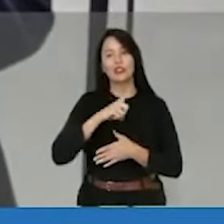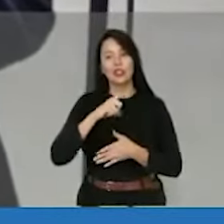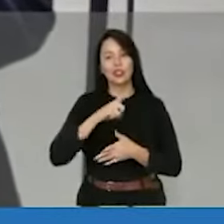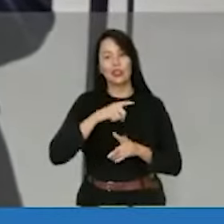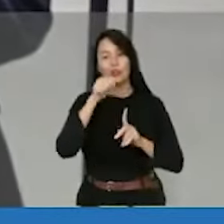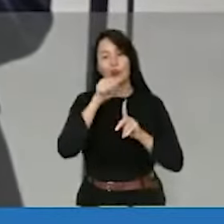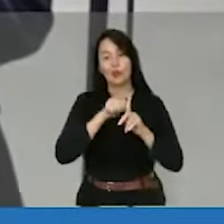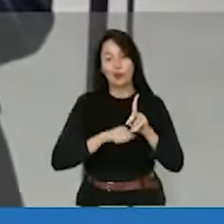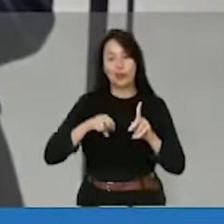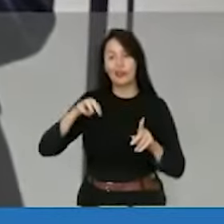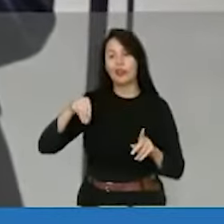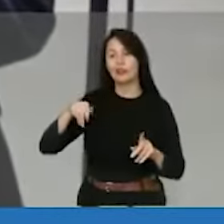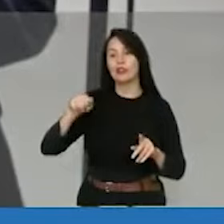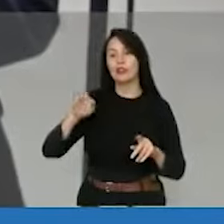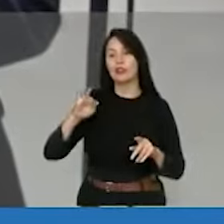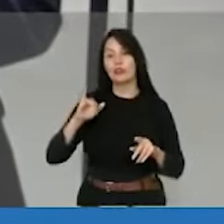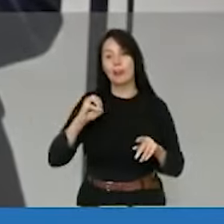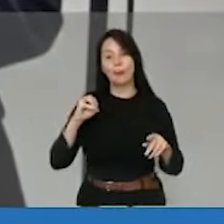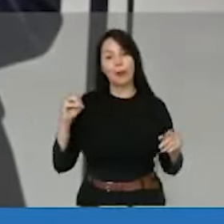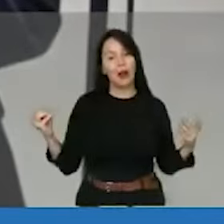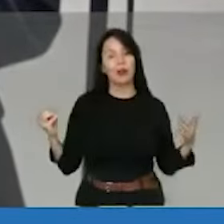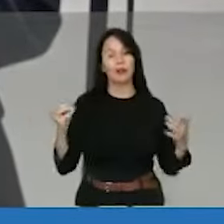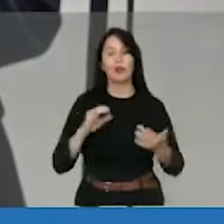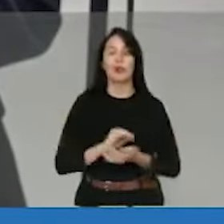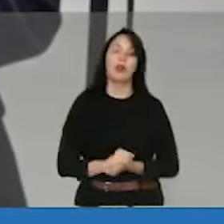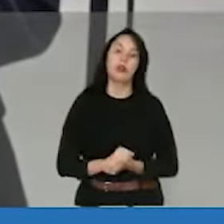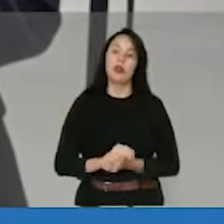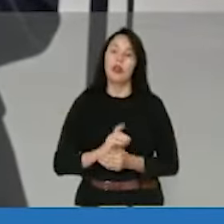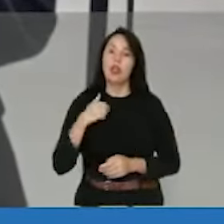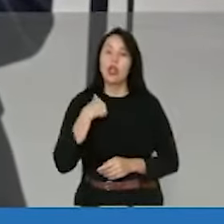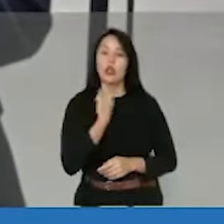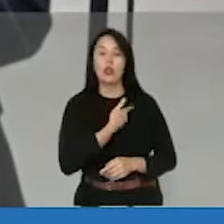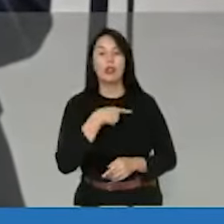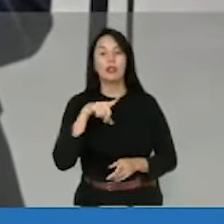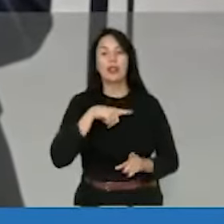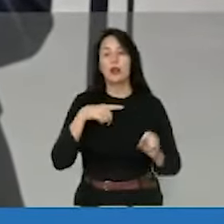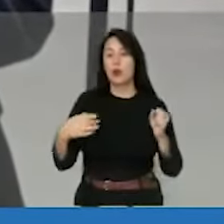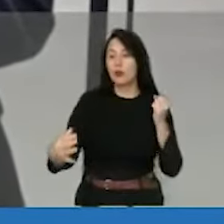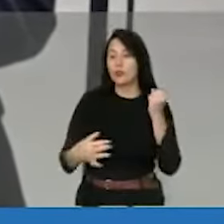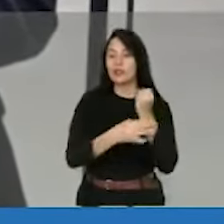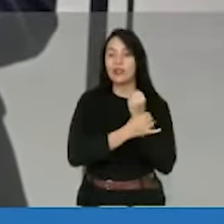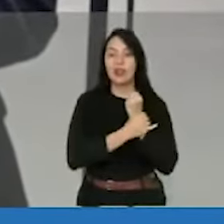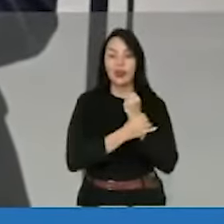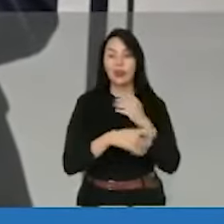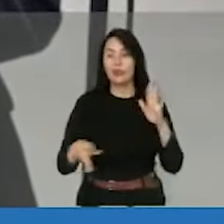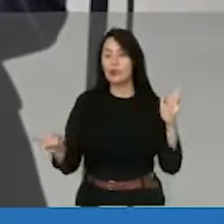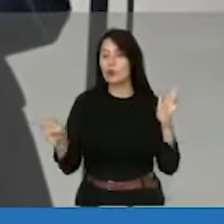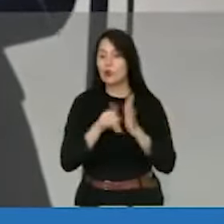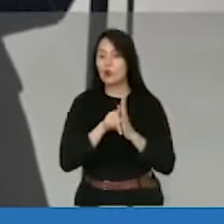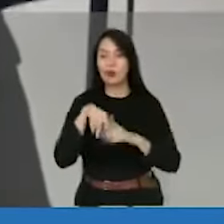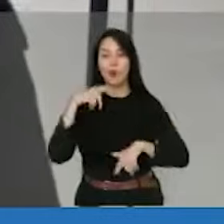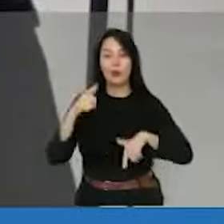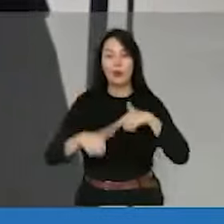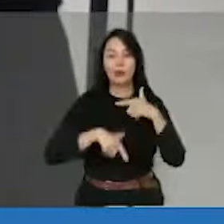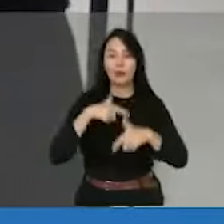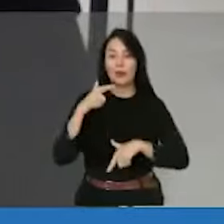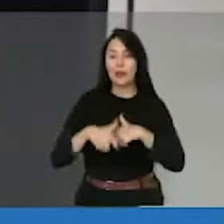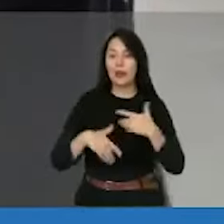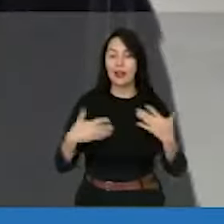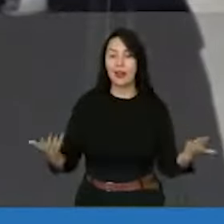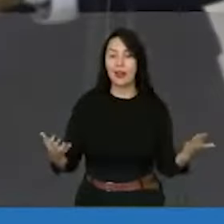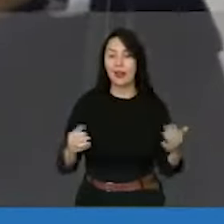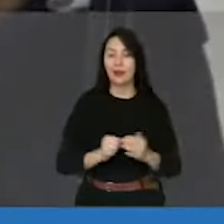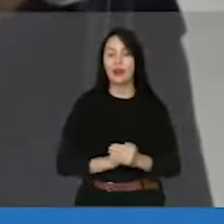que se busca é fazer com que nós tenhamos segurança acerca dos próprios empregos, como está previsto na própria medida